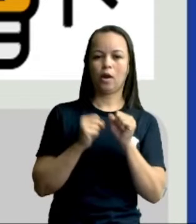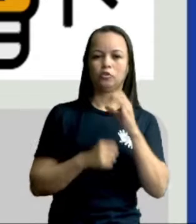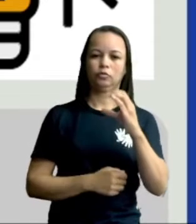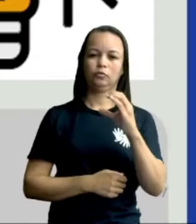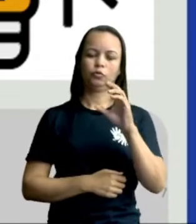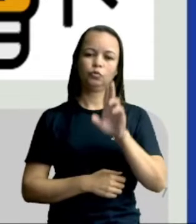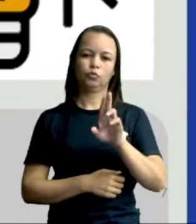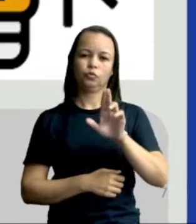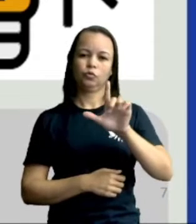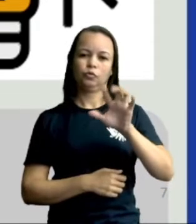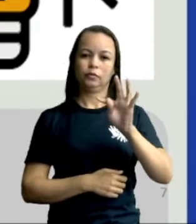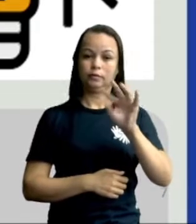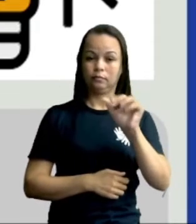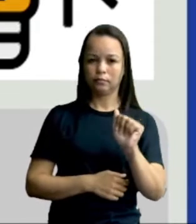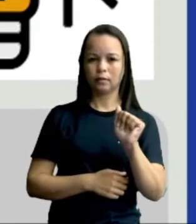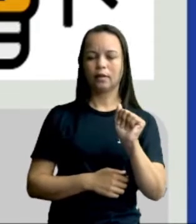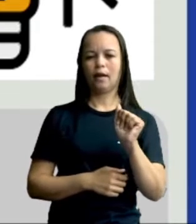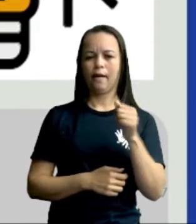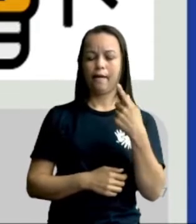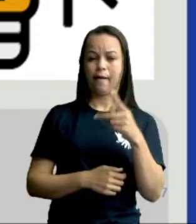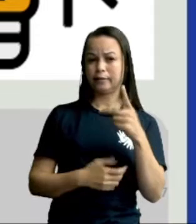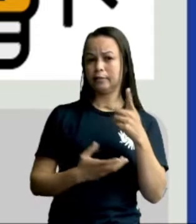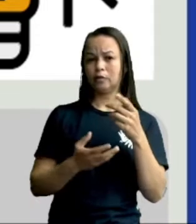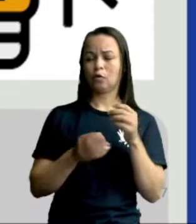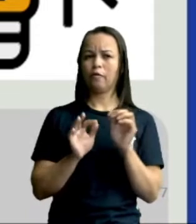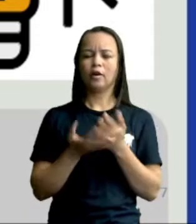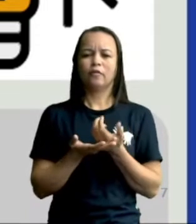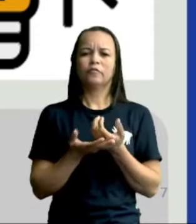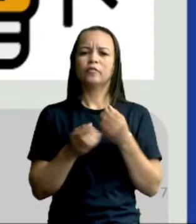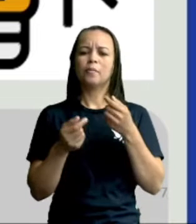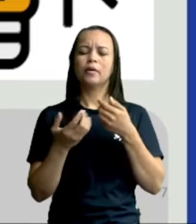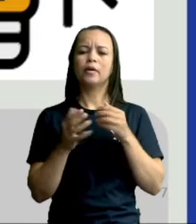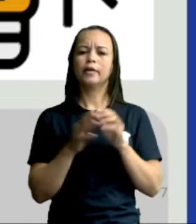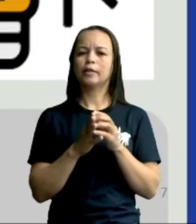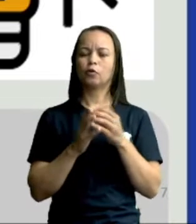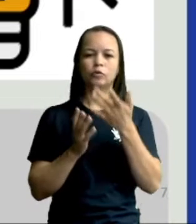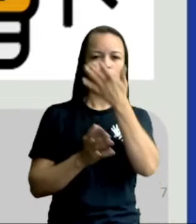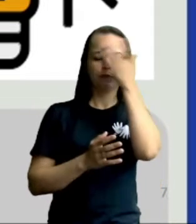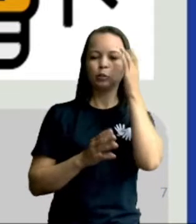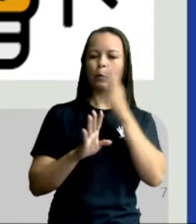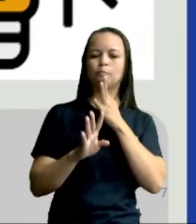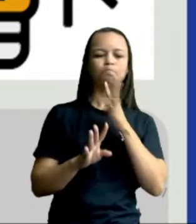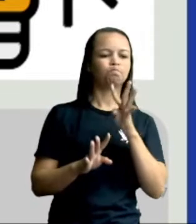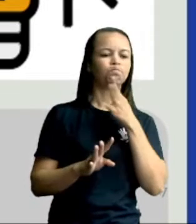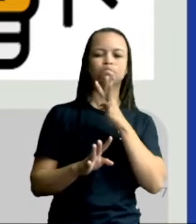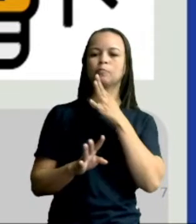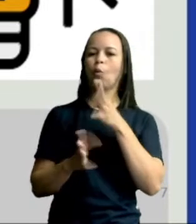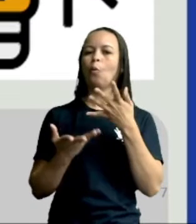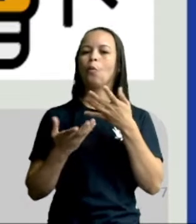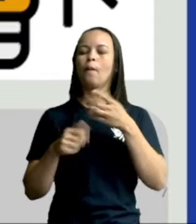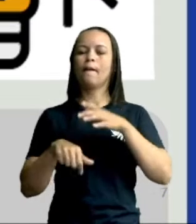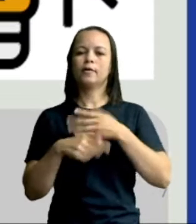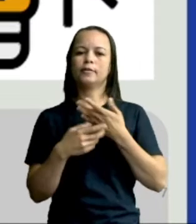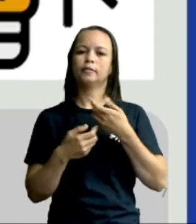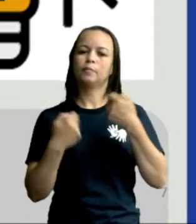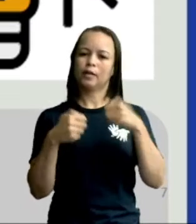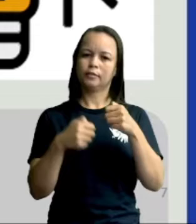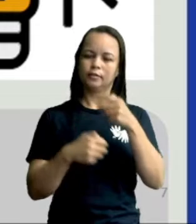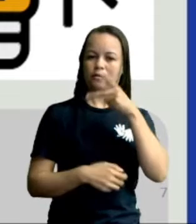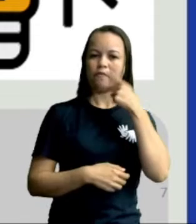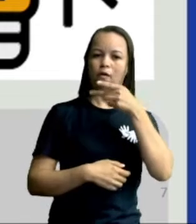linguagem é aplicada quando não existe familiaridade entre os interlocutores da comunicação ou em momentos